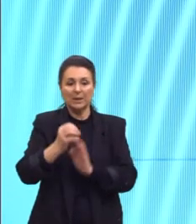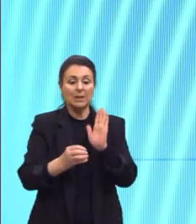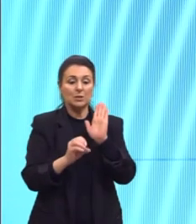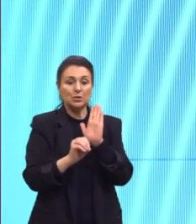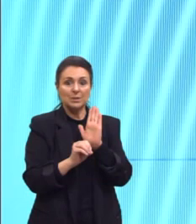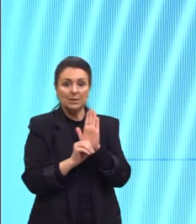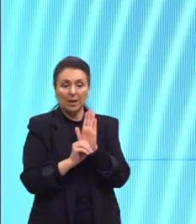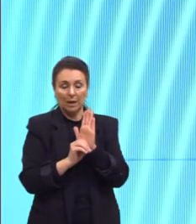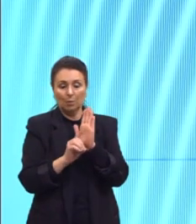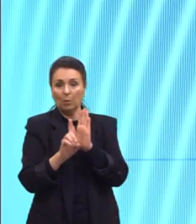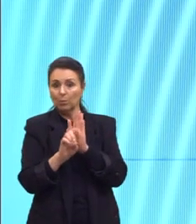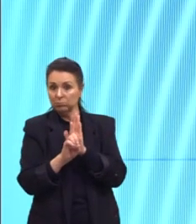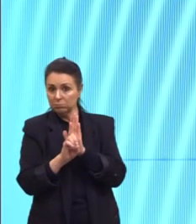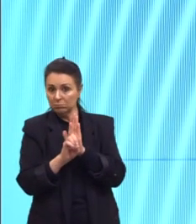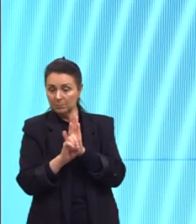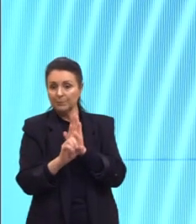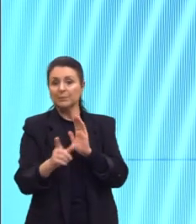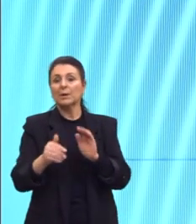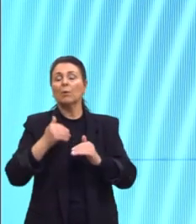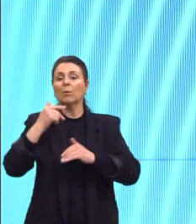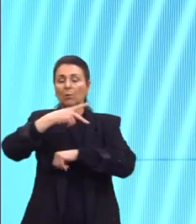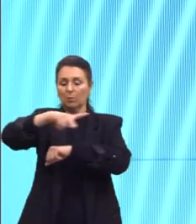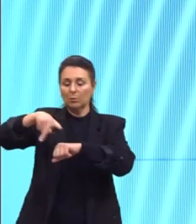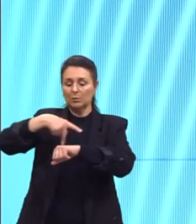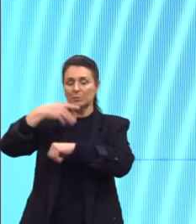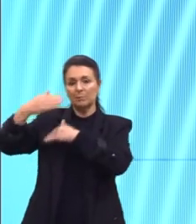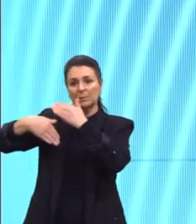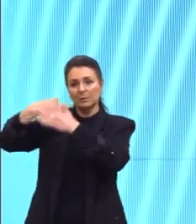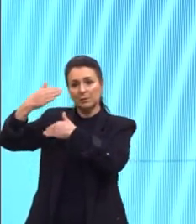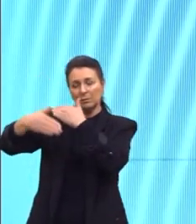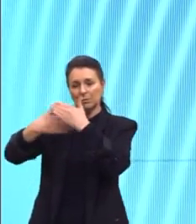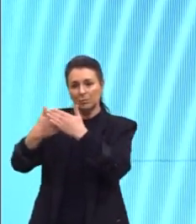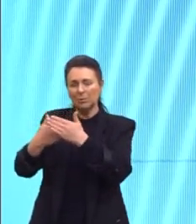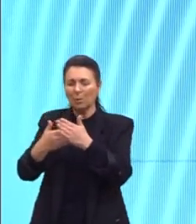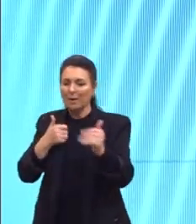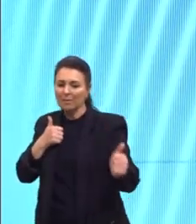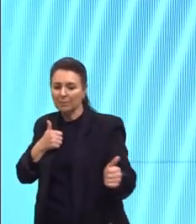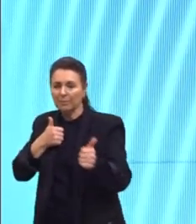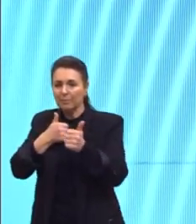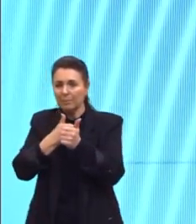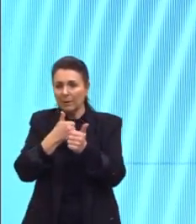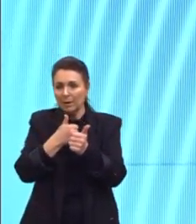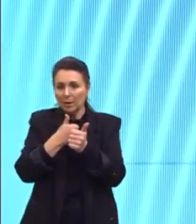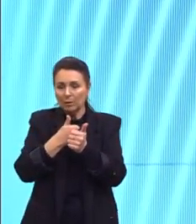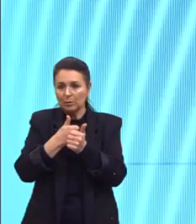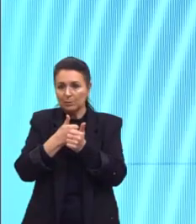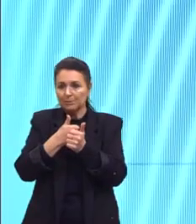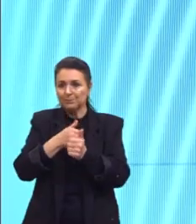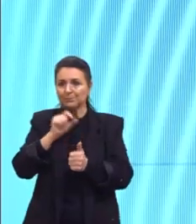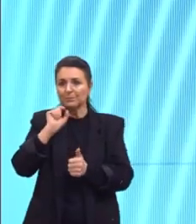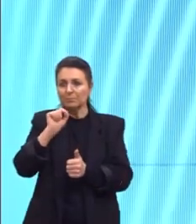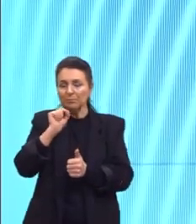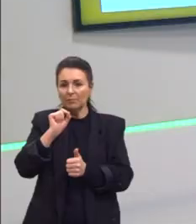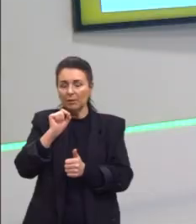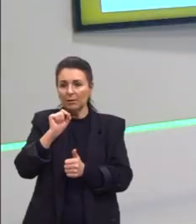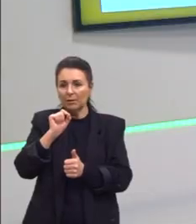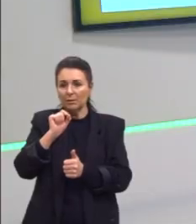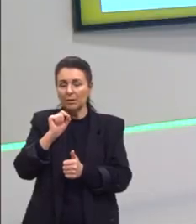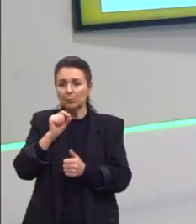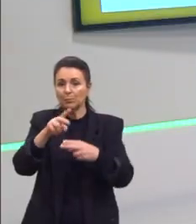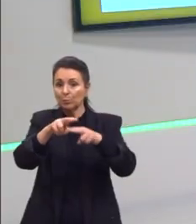tá os países estão desenvolvidos são os países que são chegam mais perto aí do um né isso